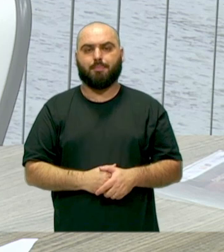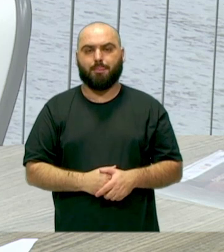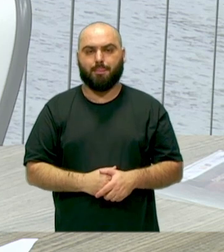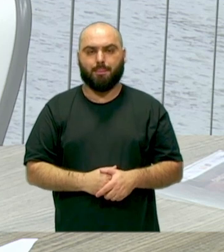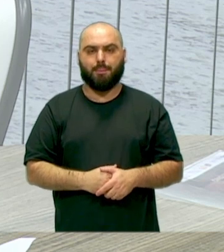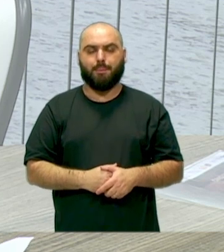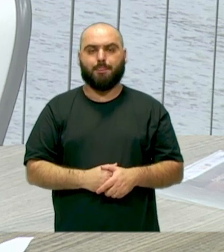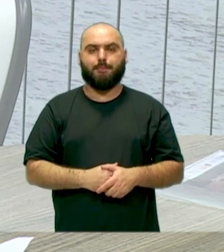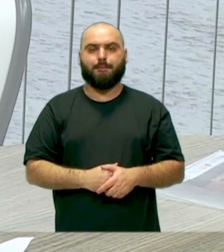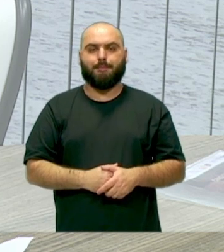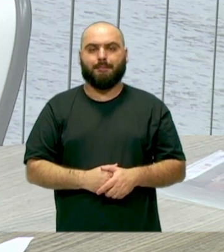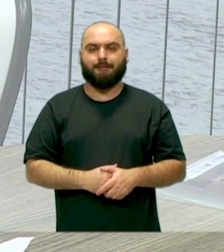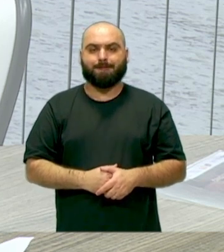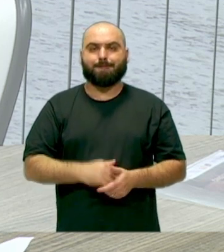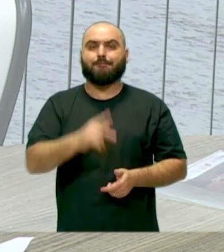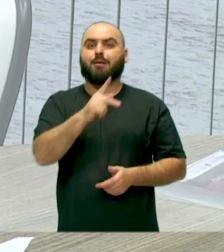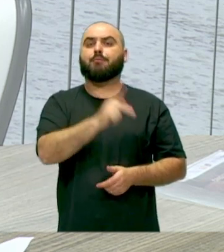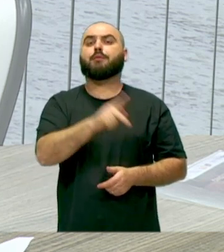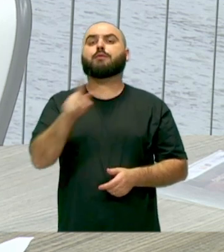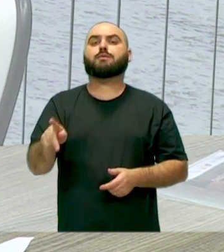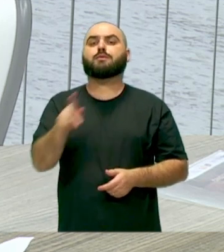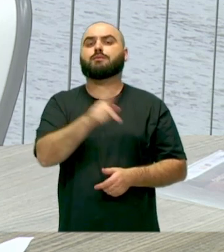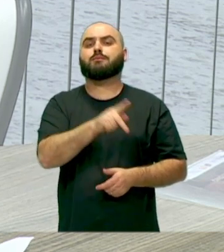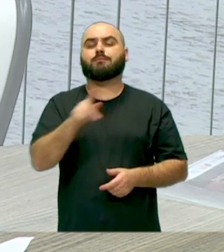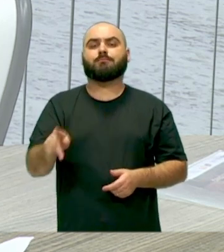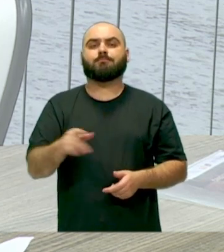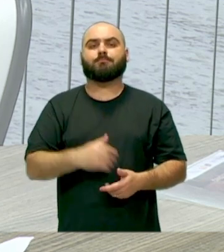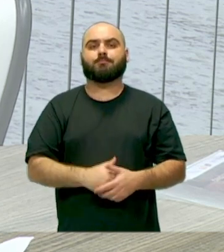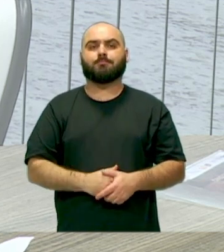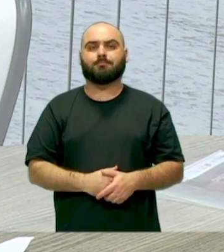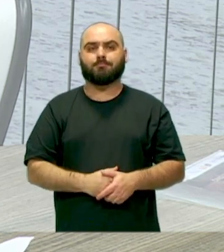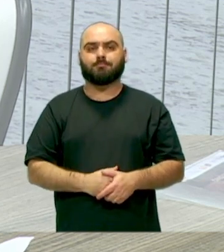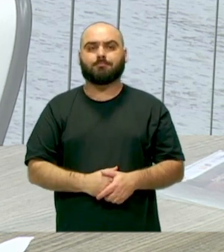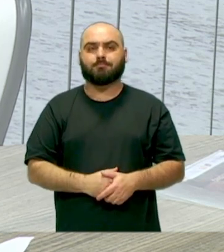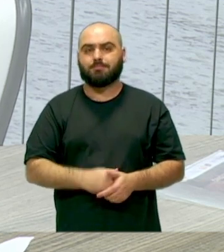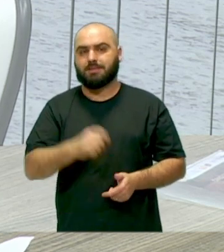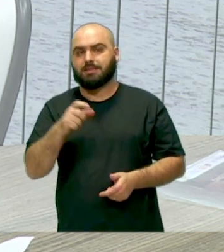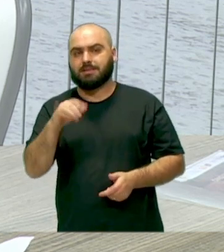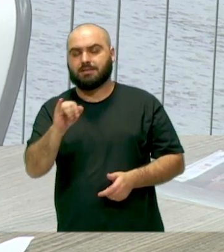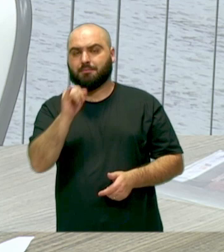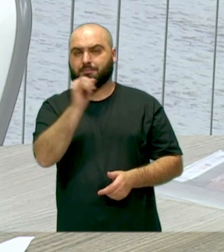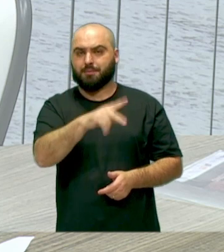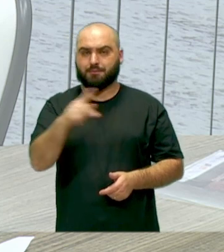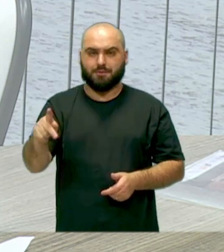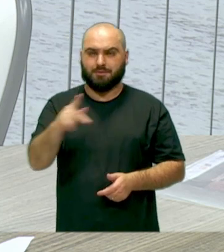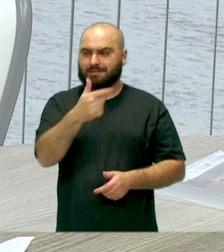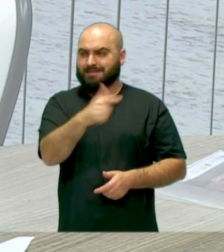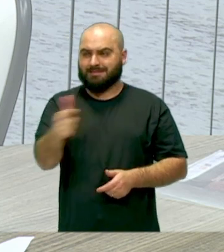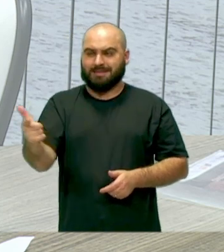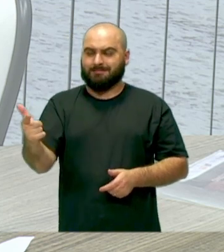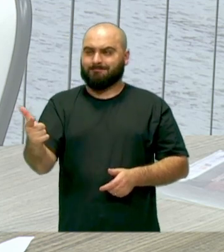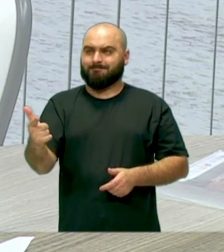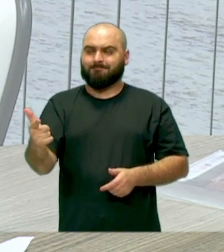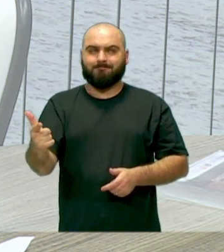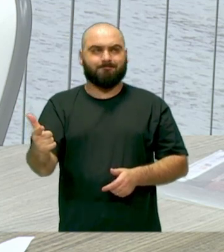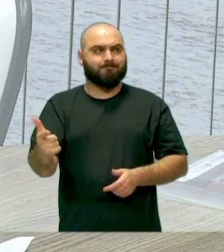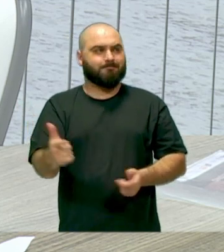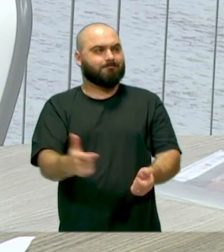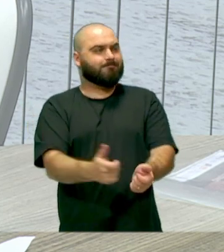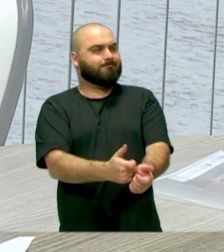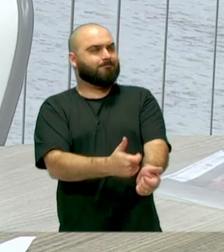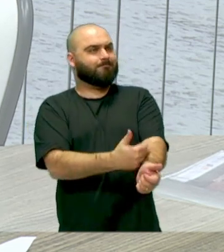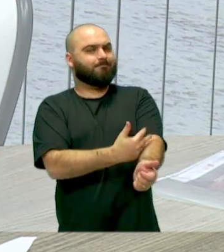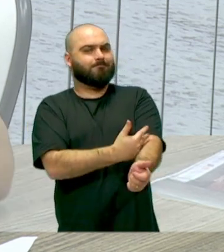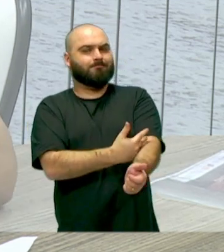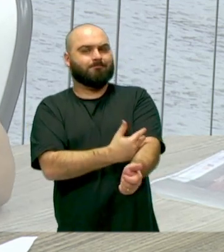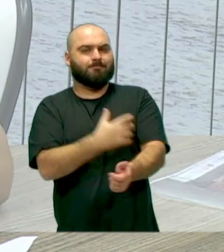para os próprios professores, entende? Se ele não tem aquele sentimento,